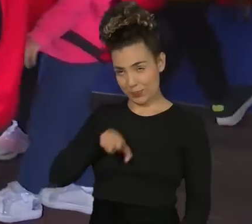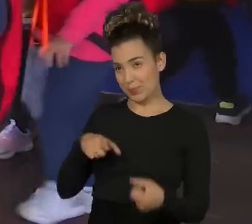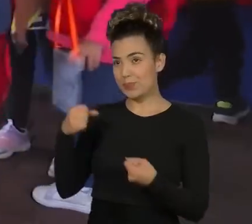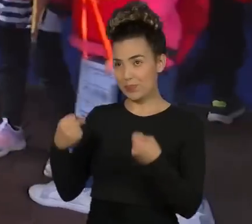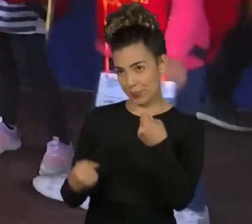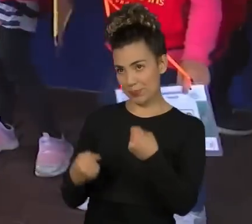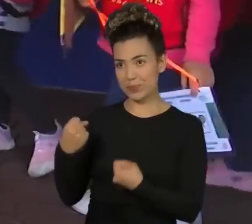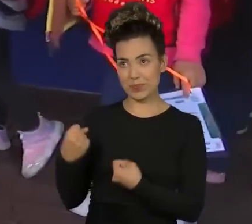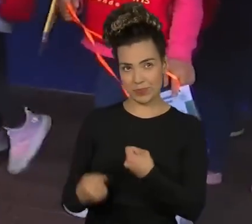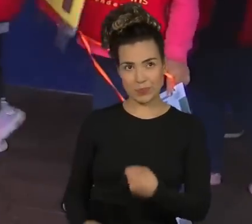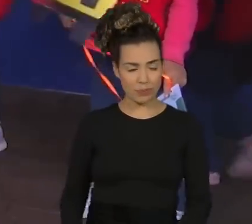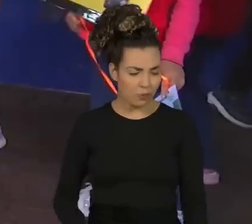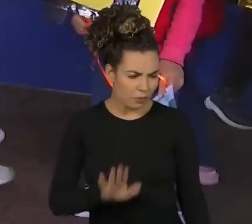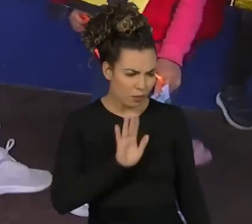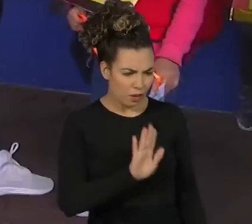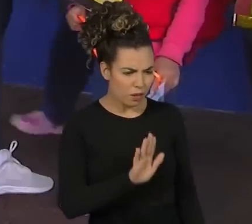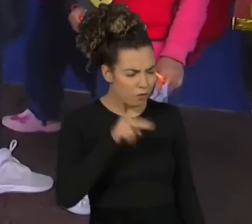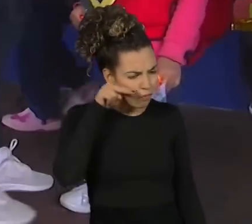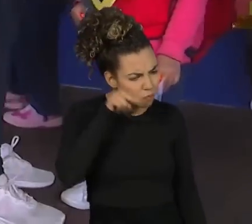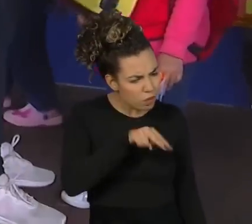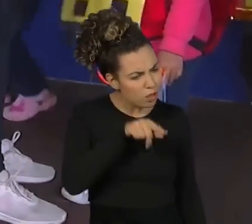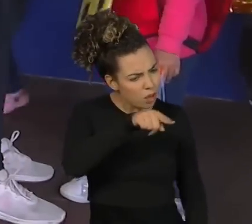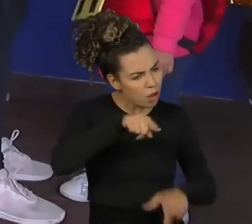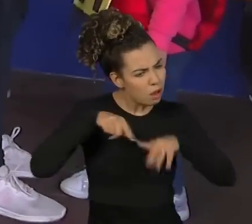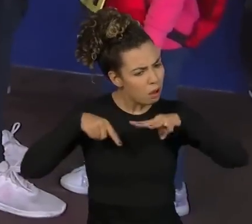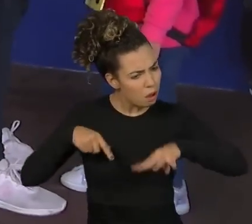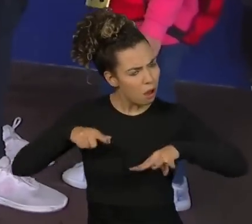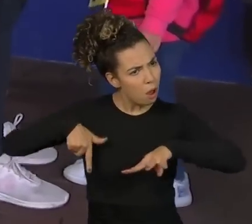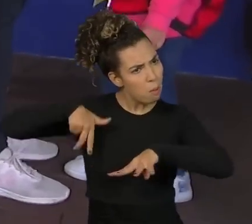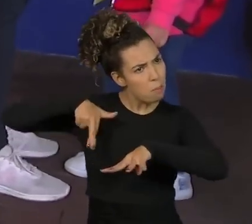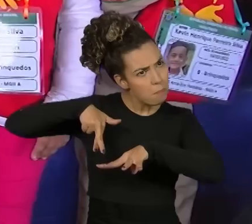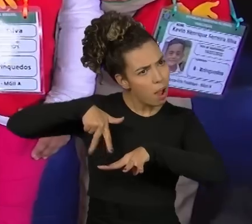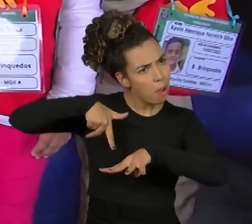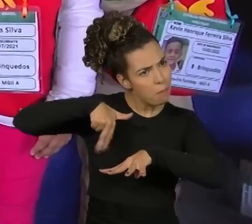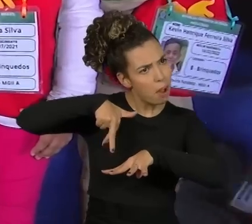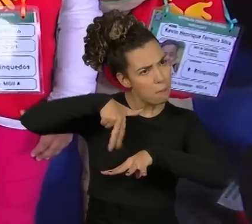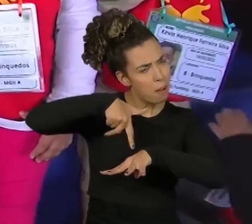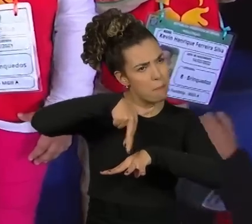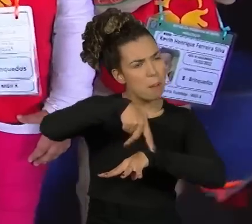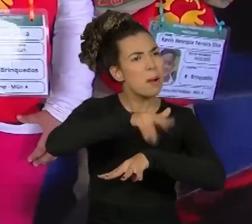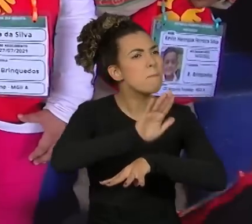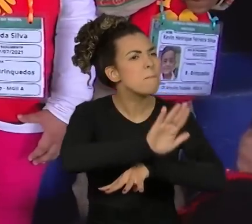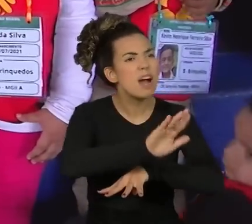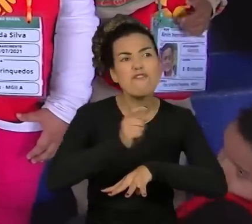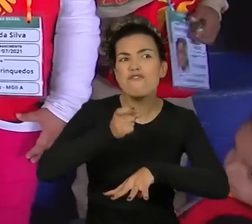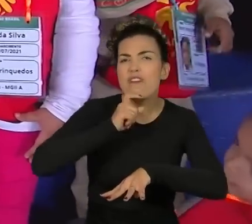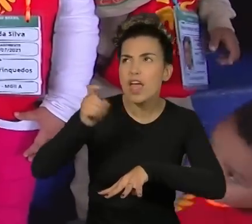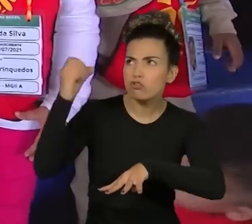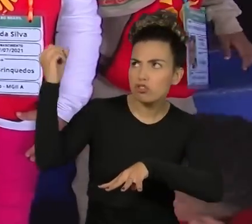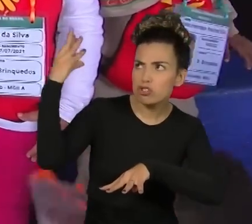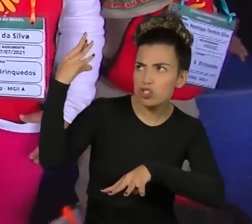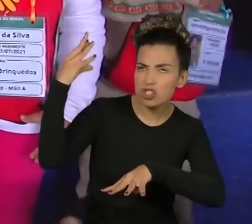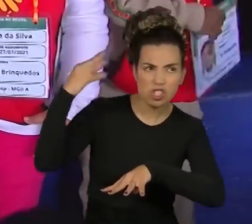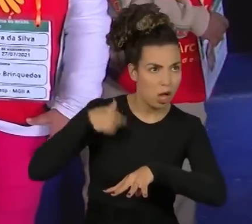Motorista. E eu vi que você foi atravessar ali a faixa de pedestre. Quando o sinal tá verde, pode atravessar?